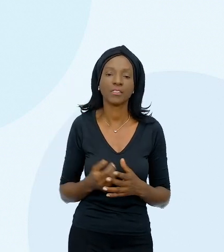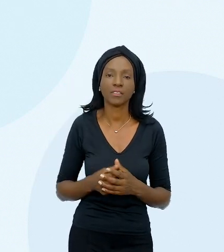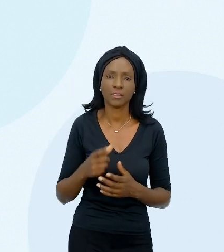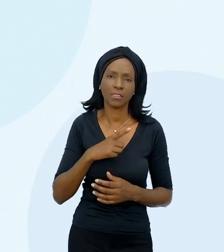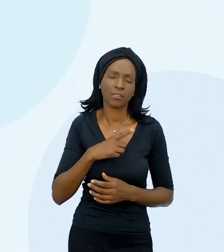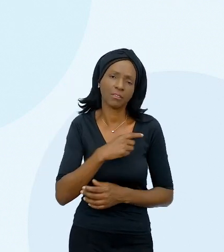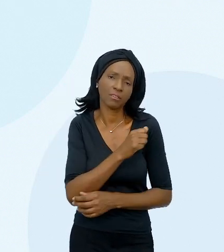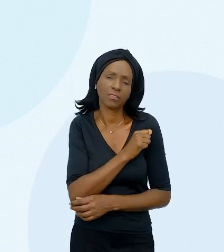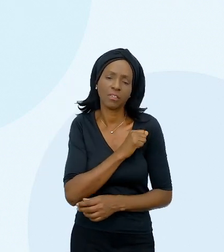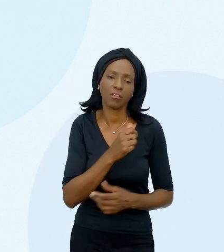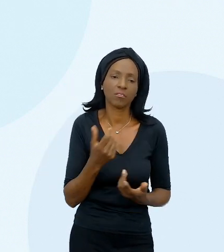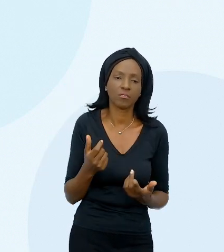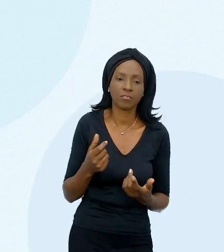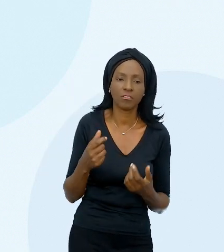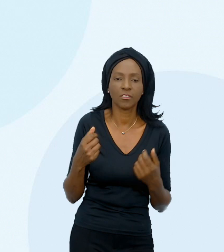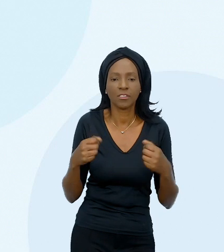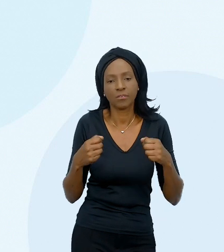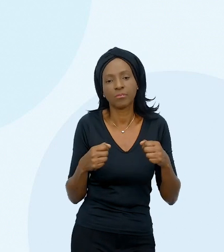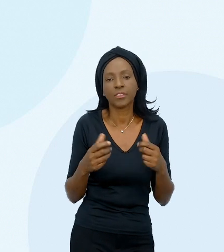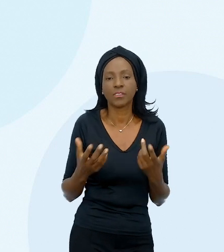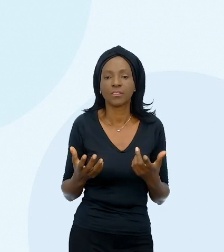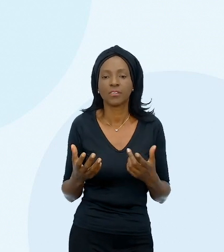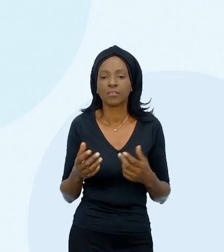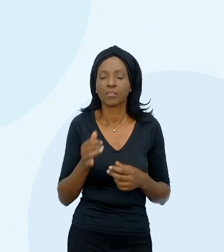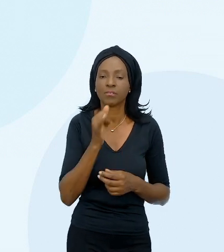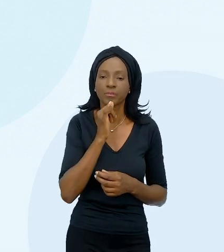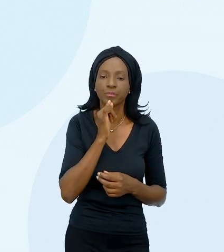enfim. Bom, então eu tenho aqui um exemplo